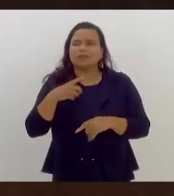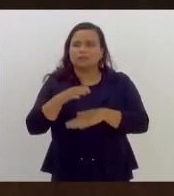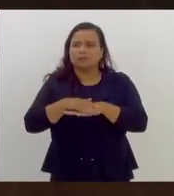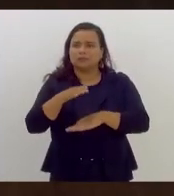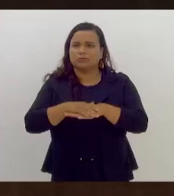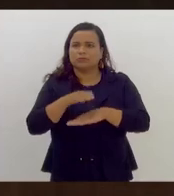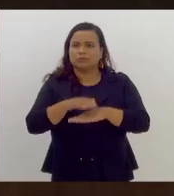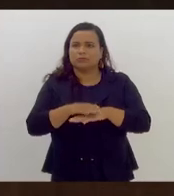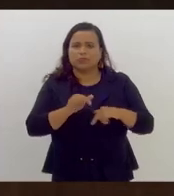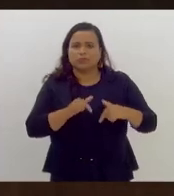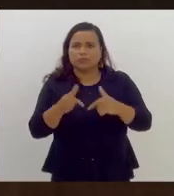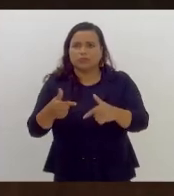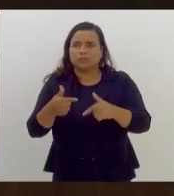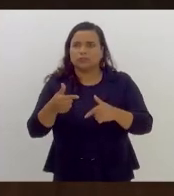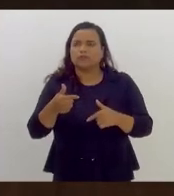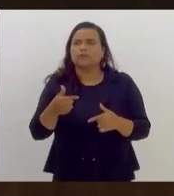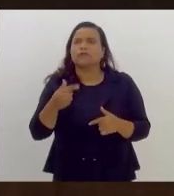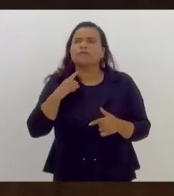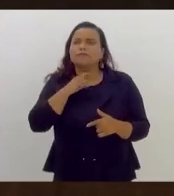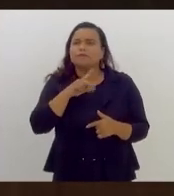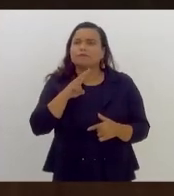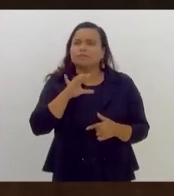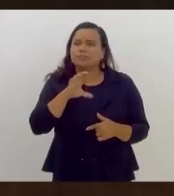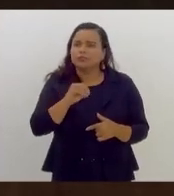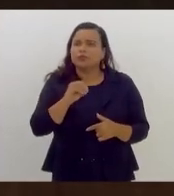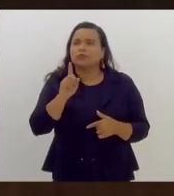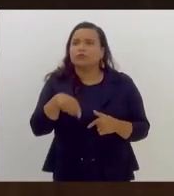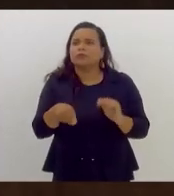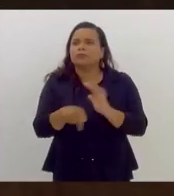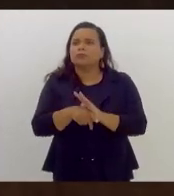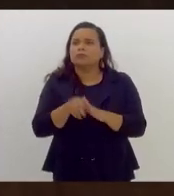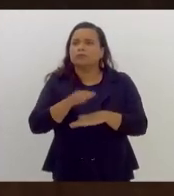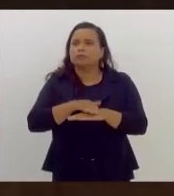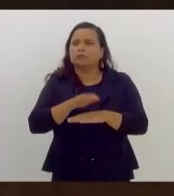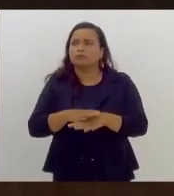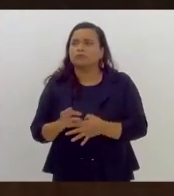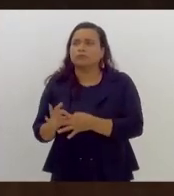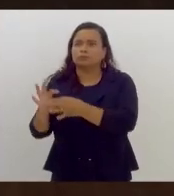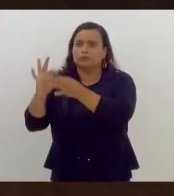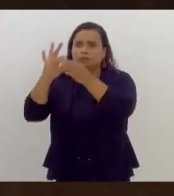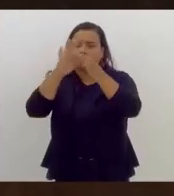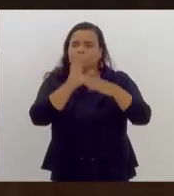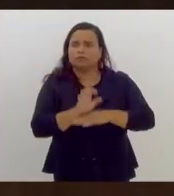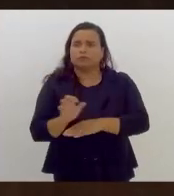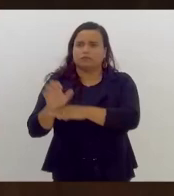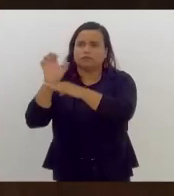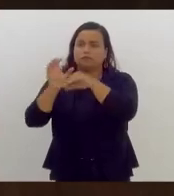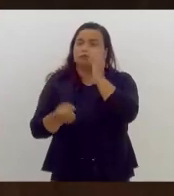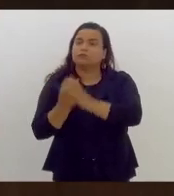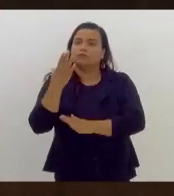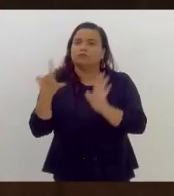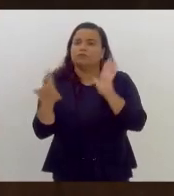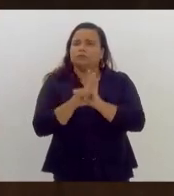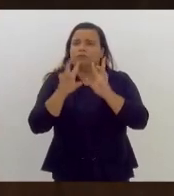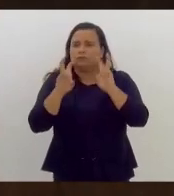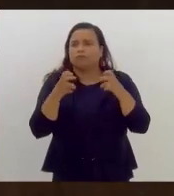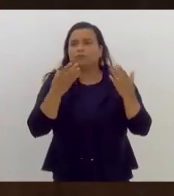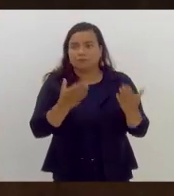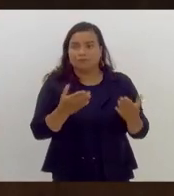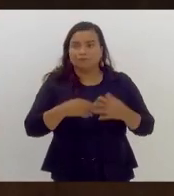iniciativa, porque seria prerrogativa da União legislar sobre a matéria.